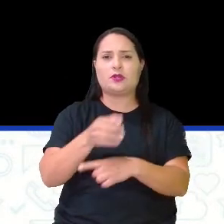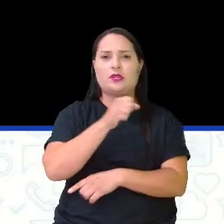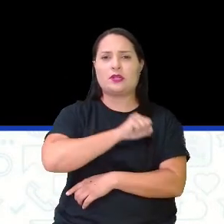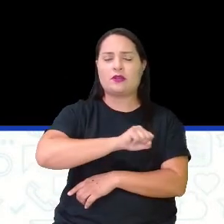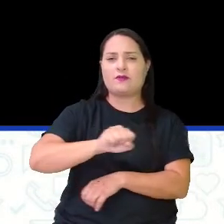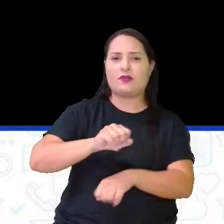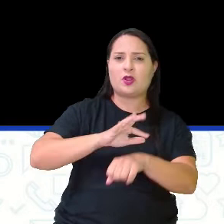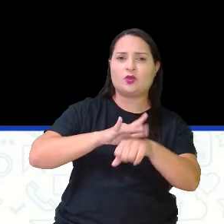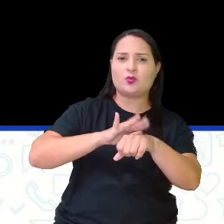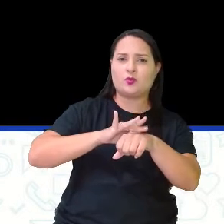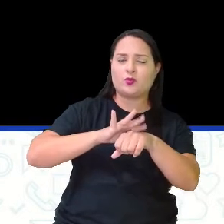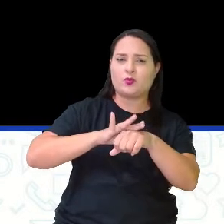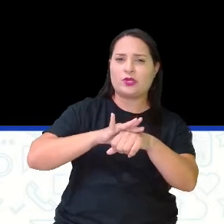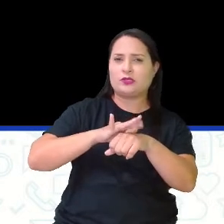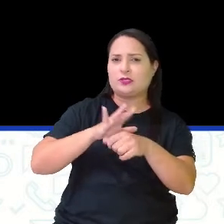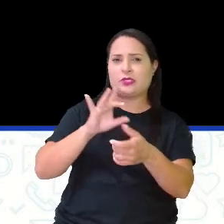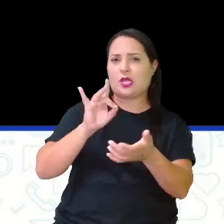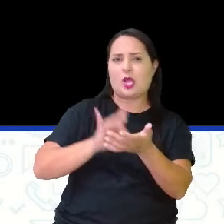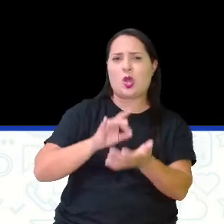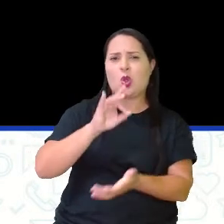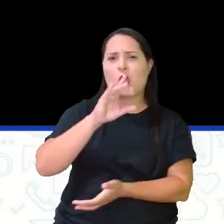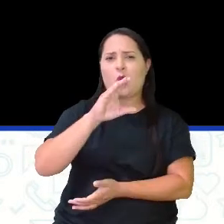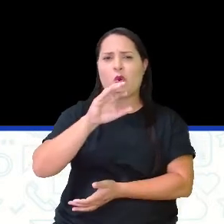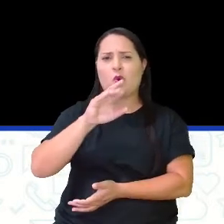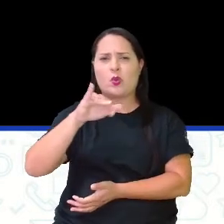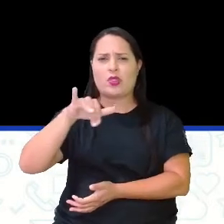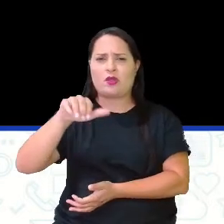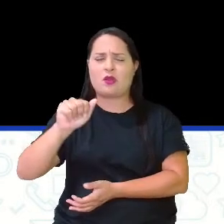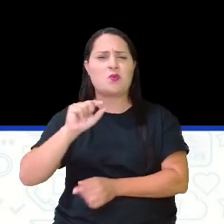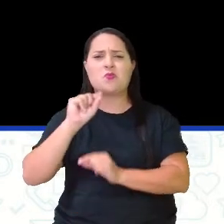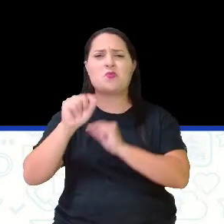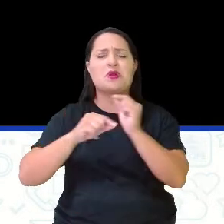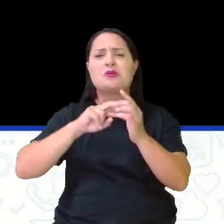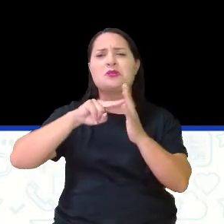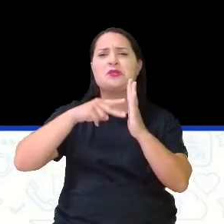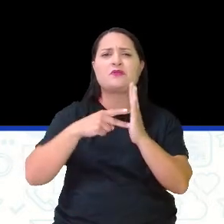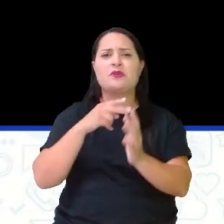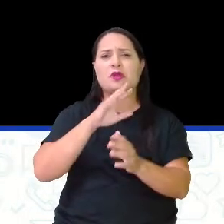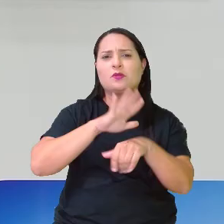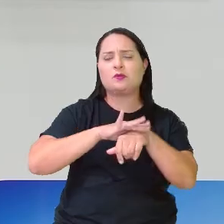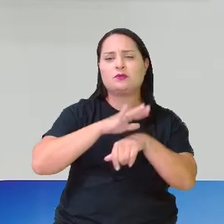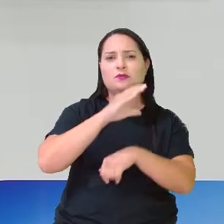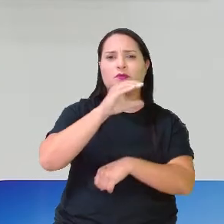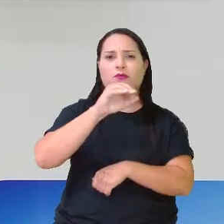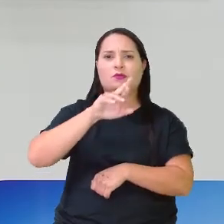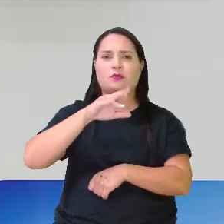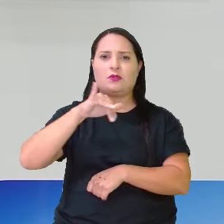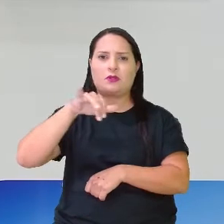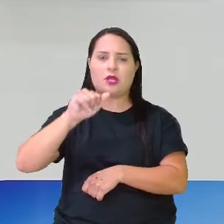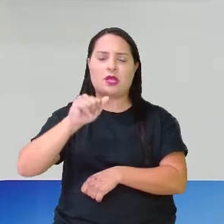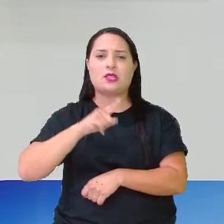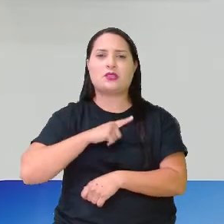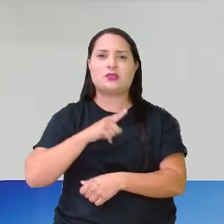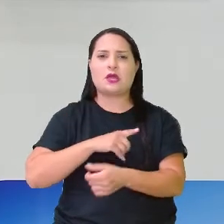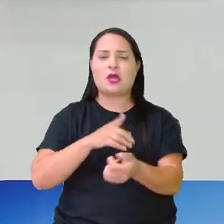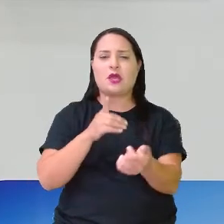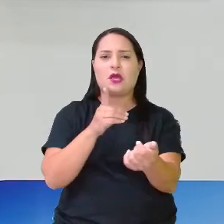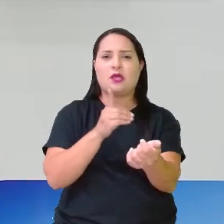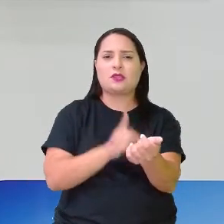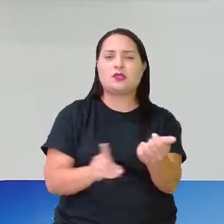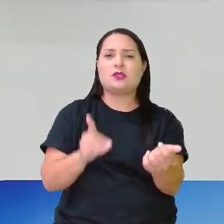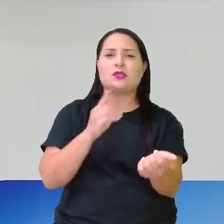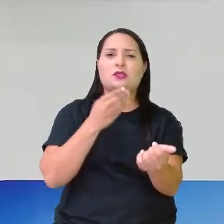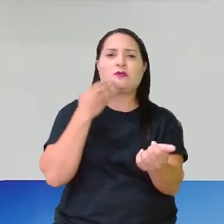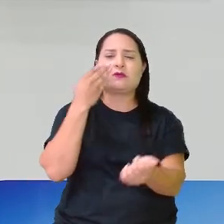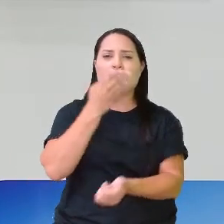as doenças crônicas. Professor, o que é doença crônica? A gente tem aí a diabetes, né, como que é